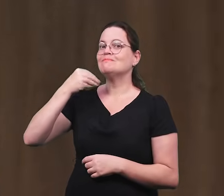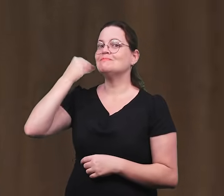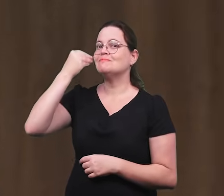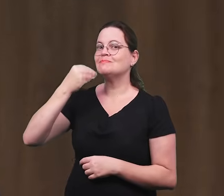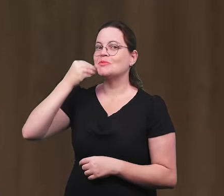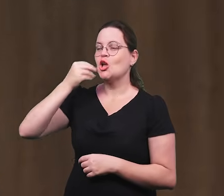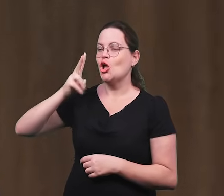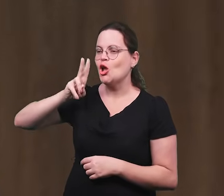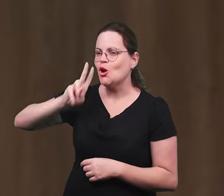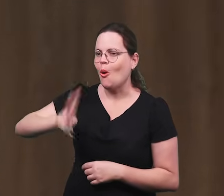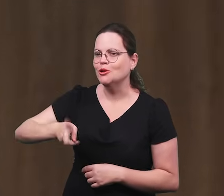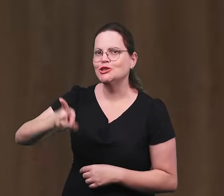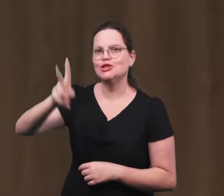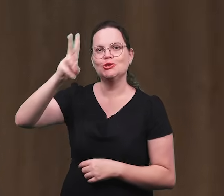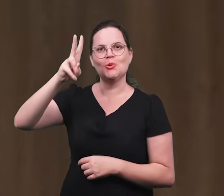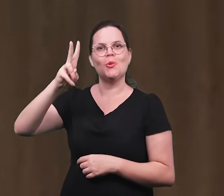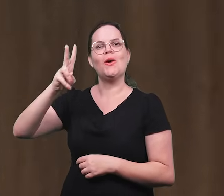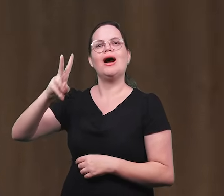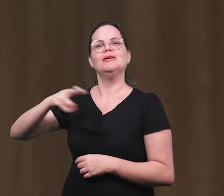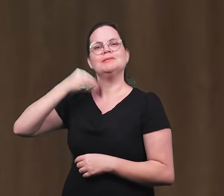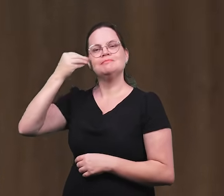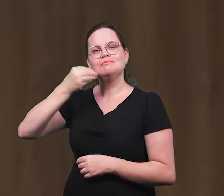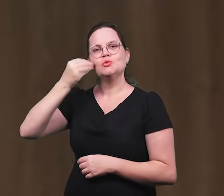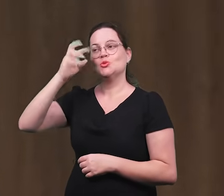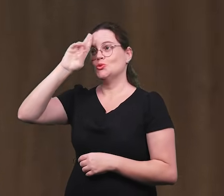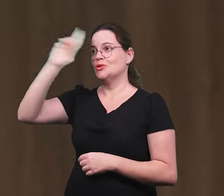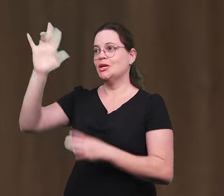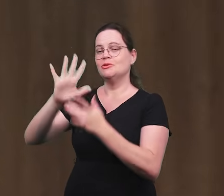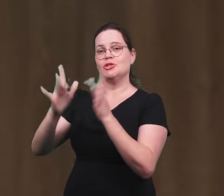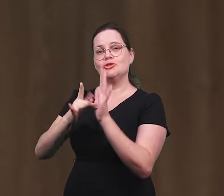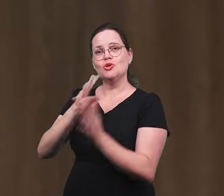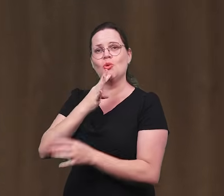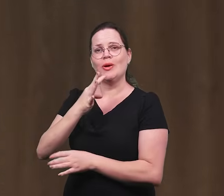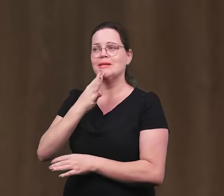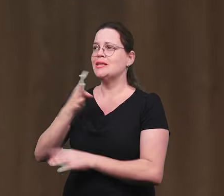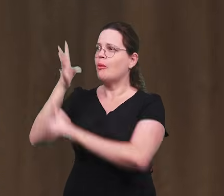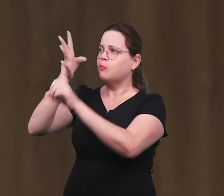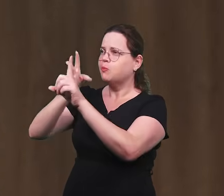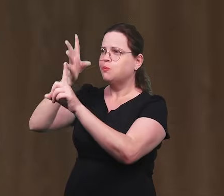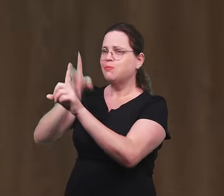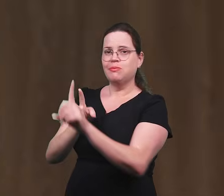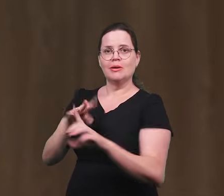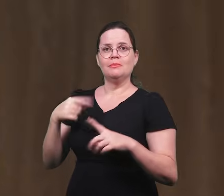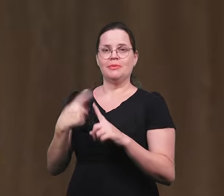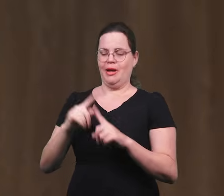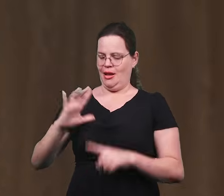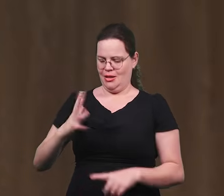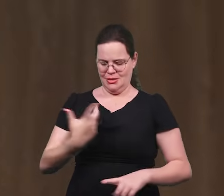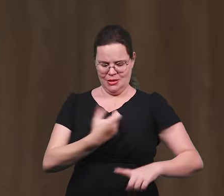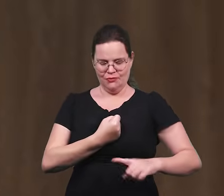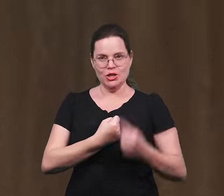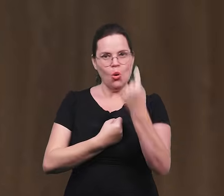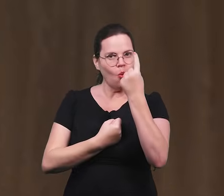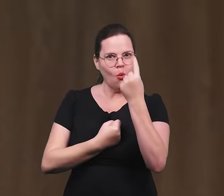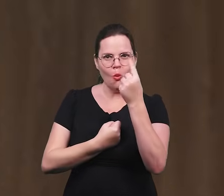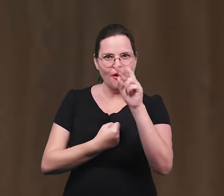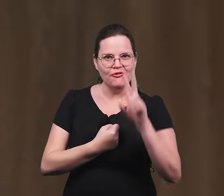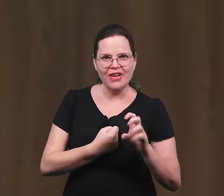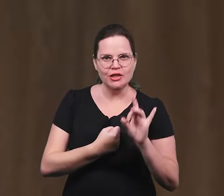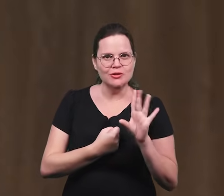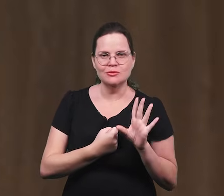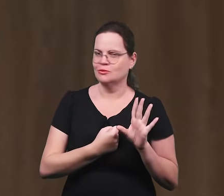continuemos conhecendo o Senhor, prossigamos em conhecer o Senhor. Então, como a nossa salvação, ela é